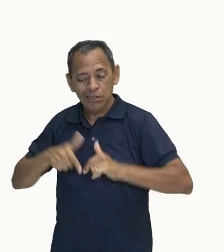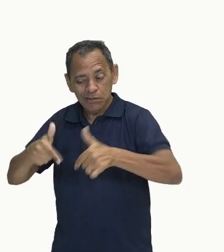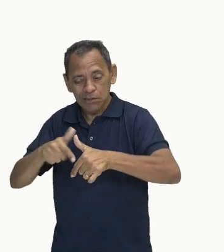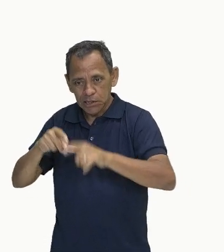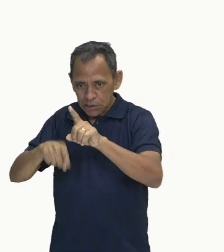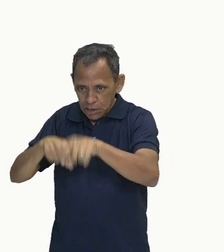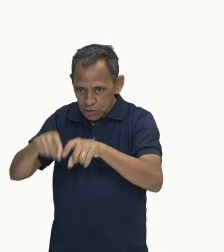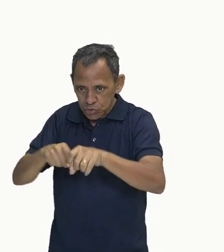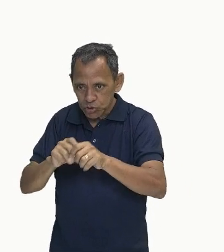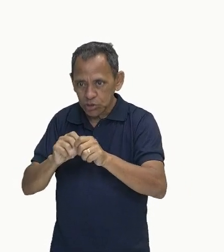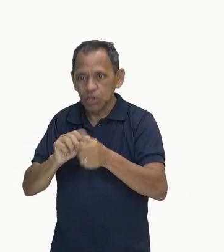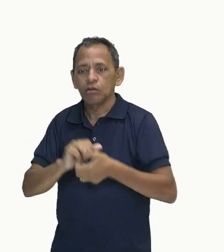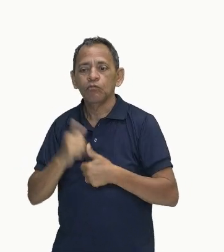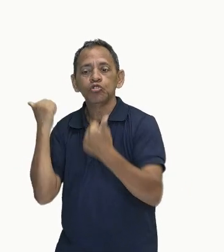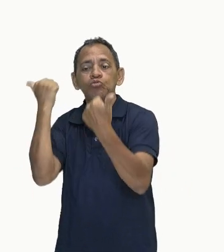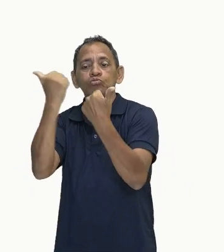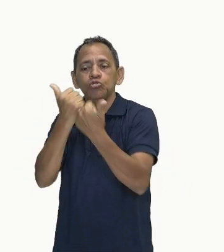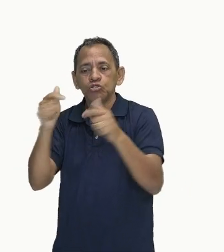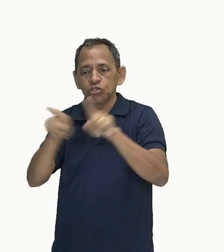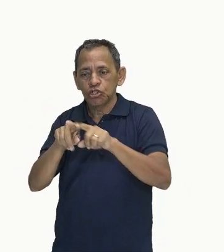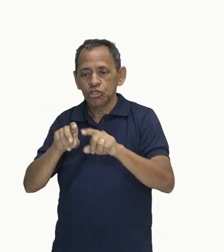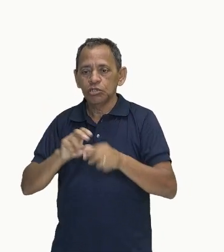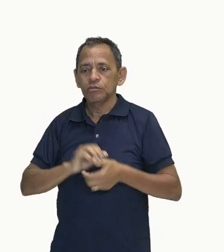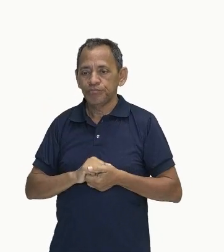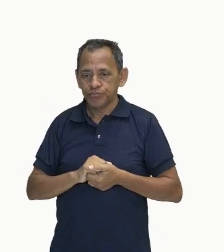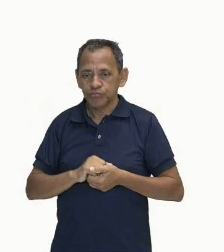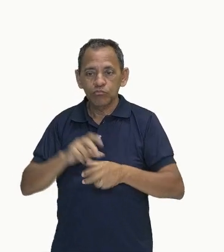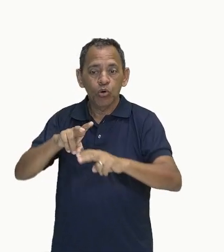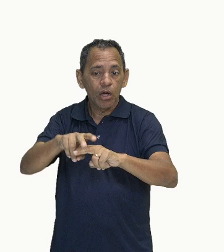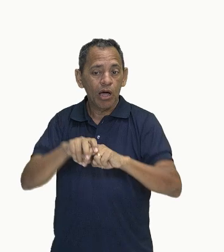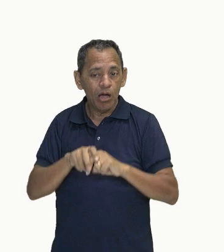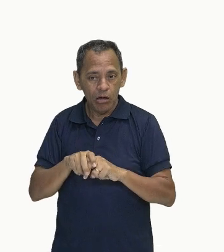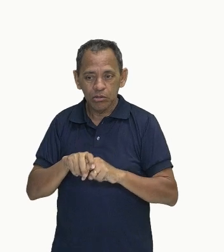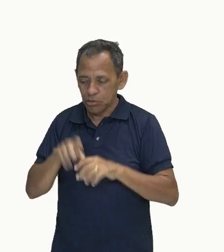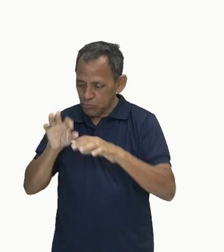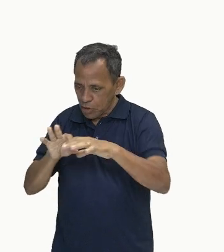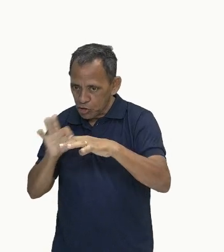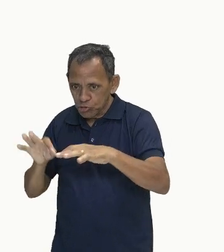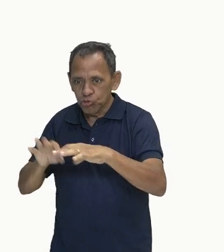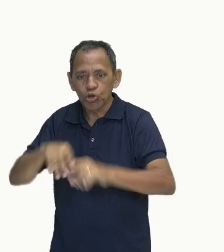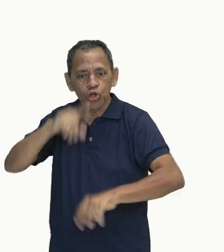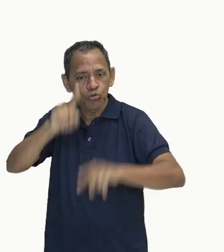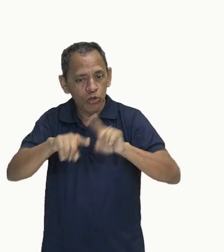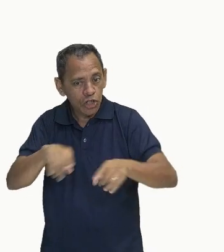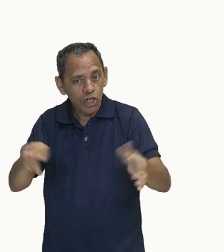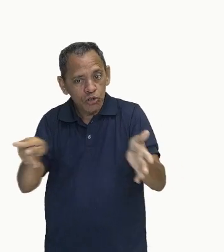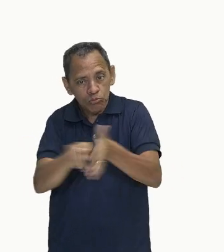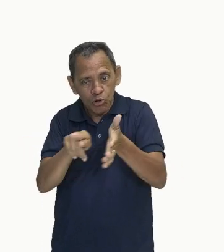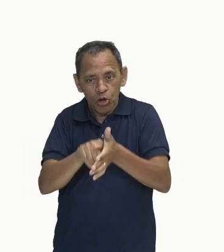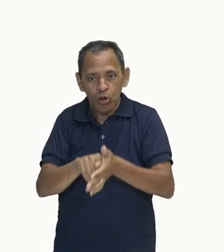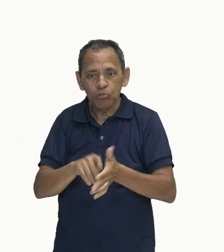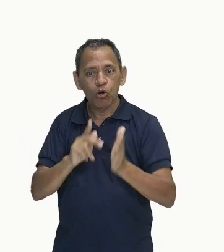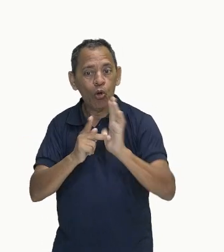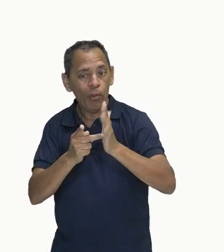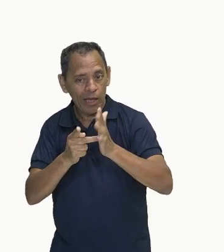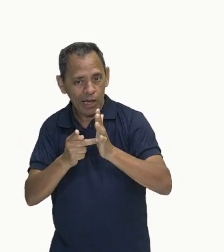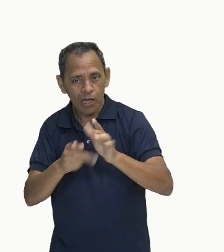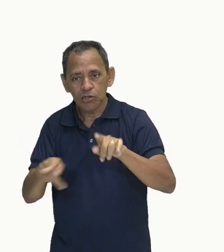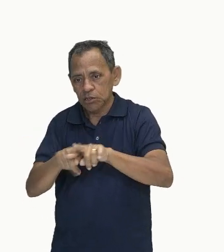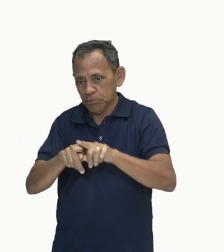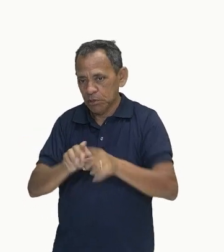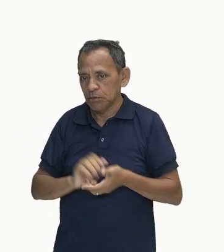ser substituída, né, por uma agricultura mais mecanizada e, consequentemente, a população vai em busca